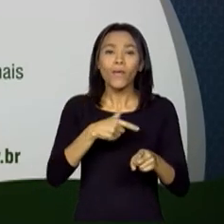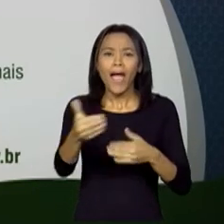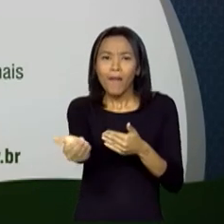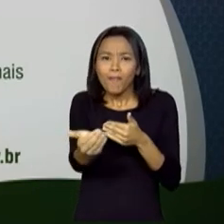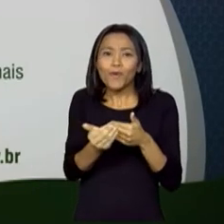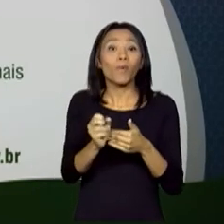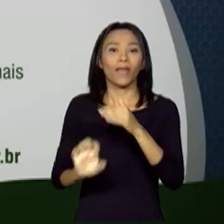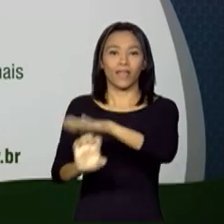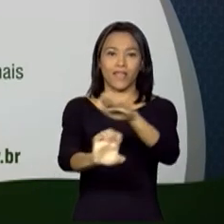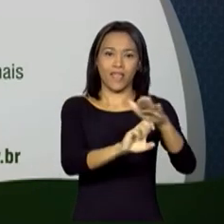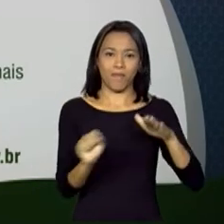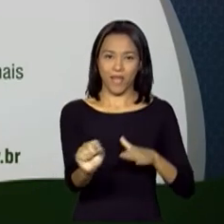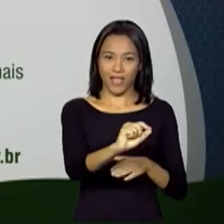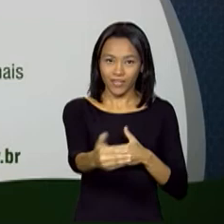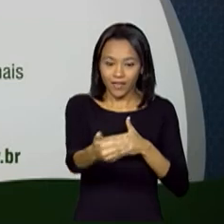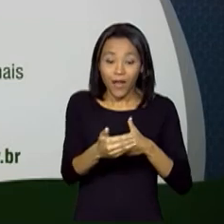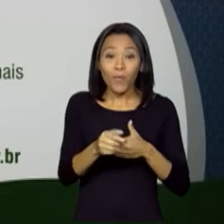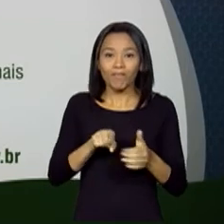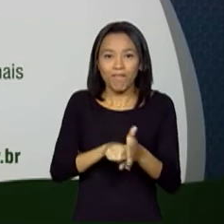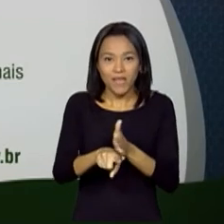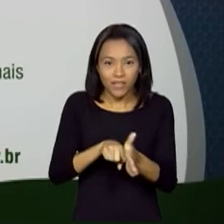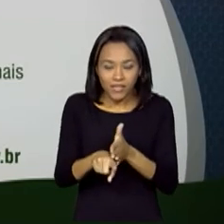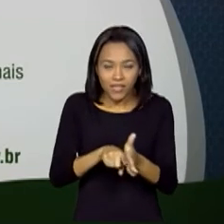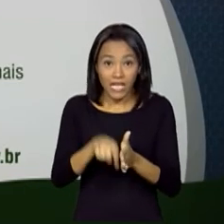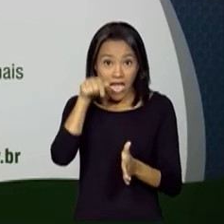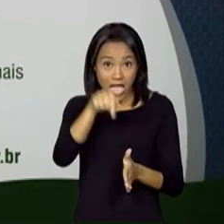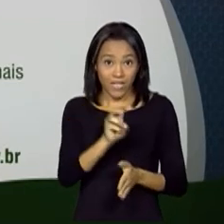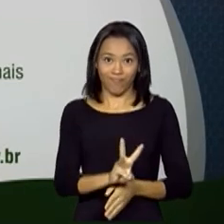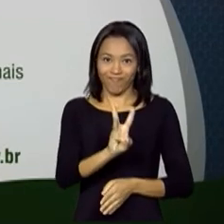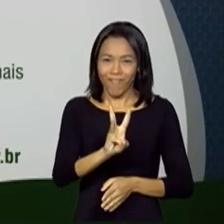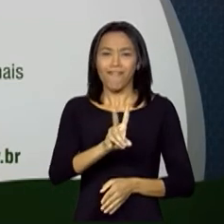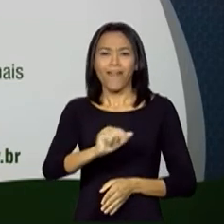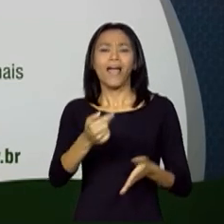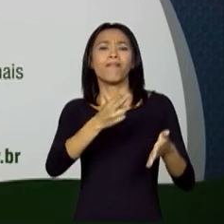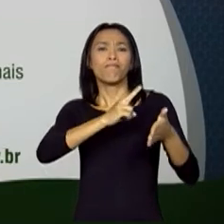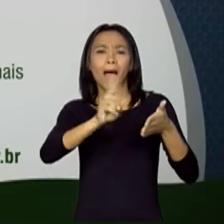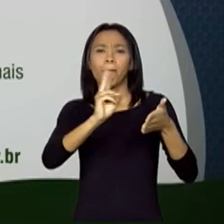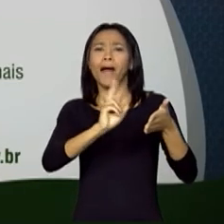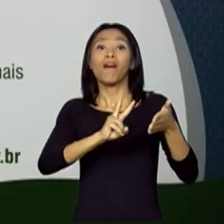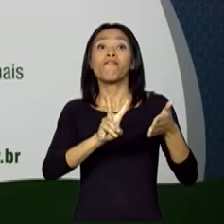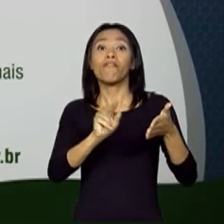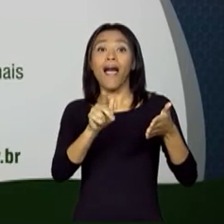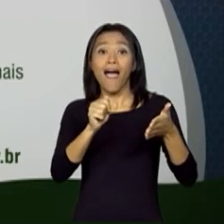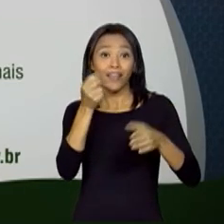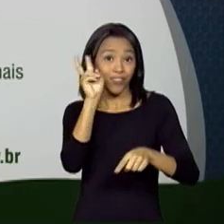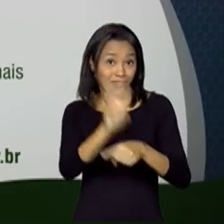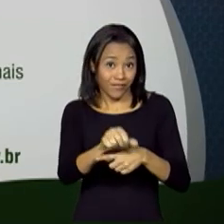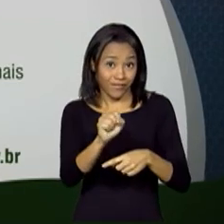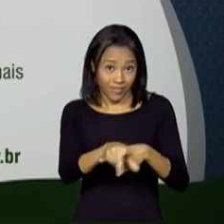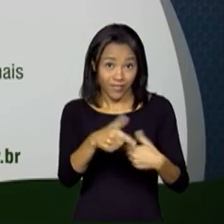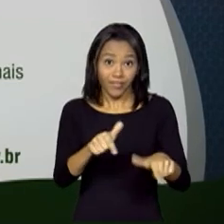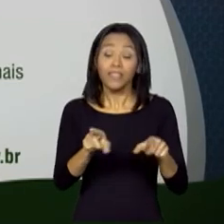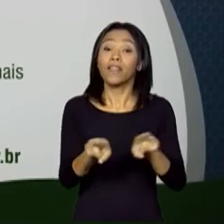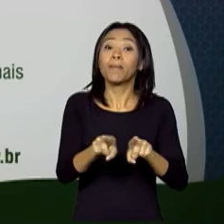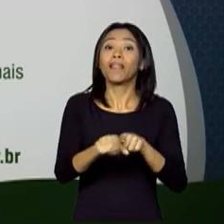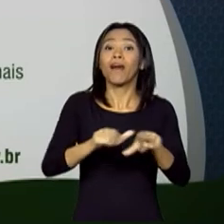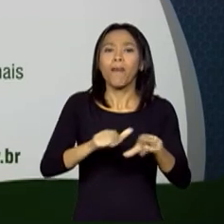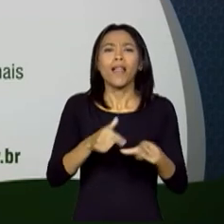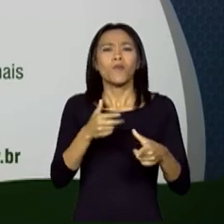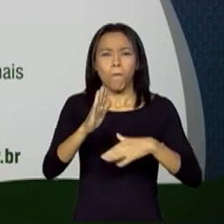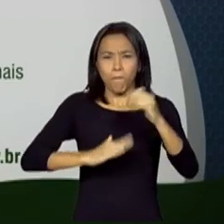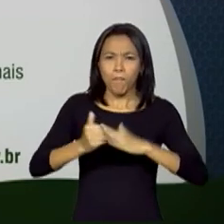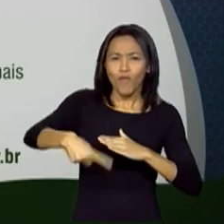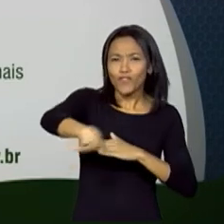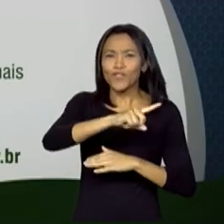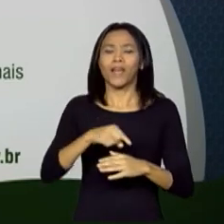aproximar as empresas do ambiente de pesquisa. O portal listará as vagas de estágio e trabalho para os profissionais